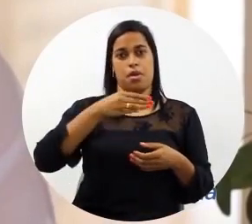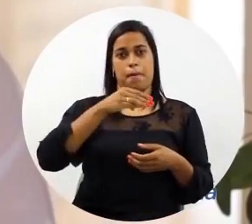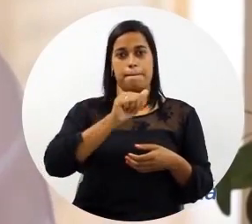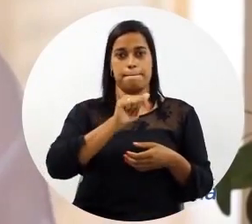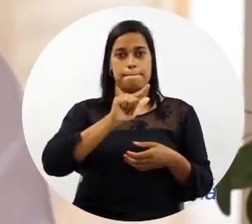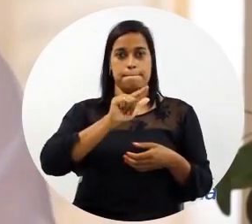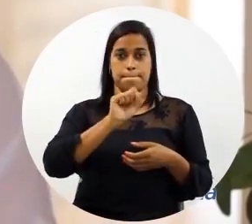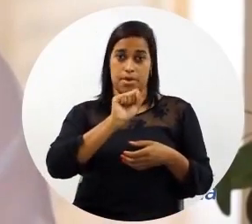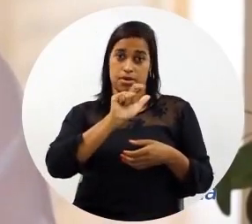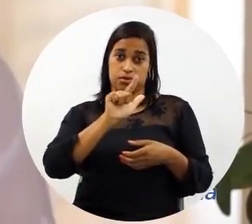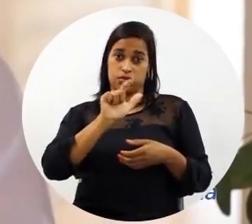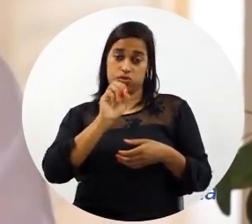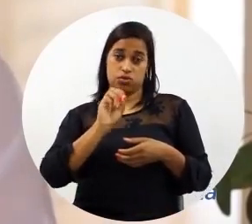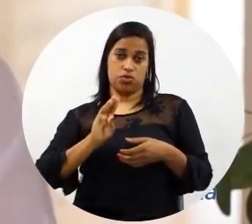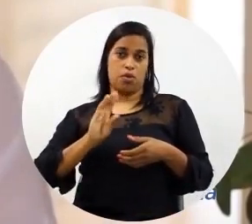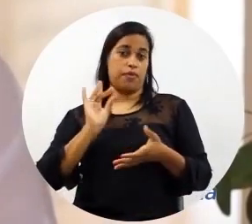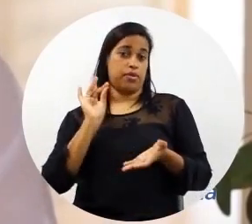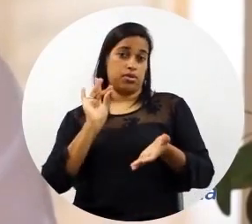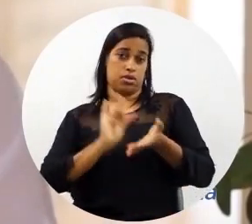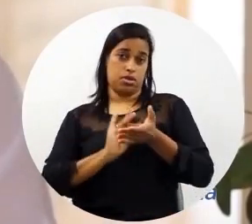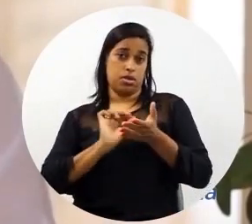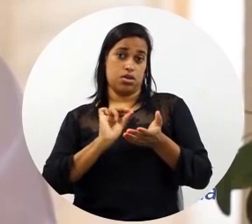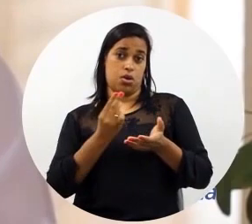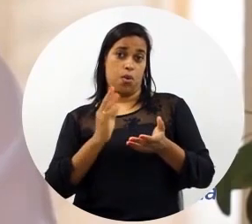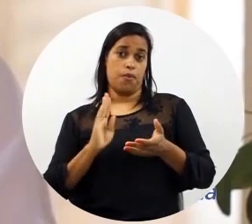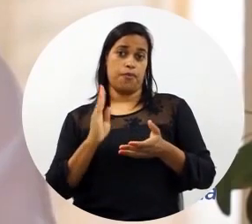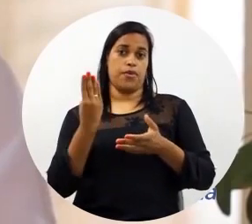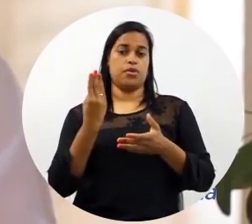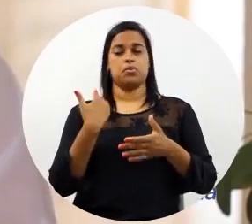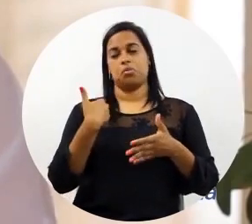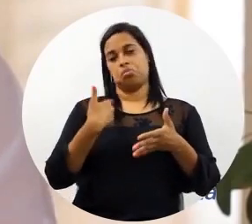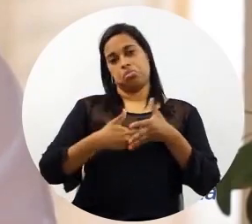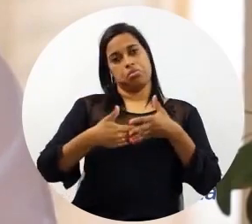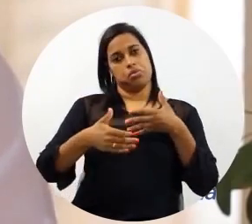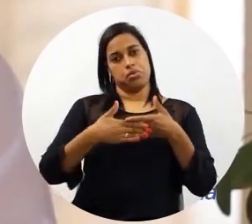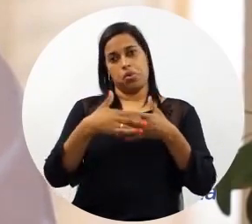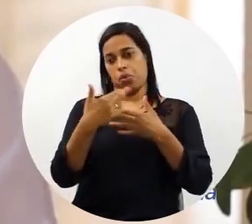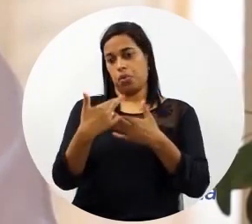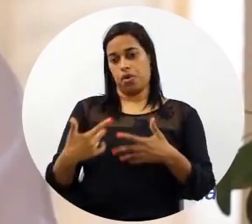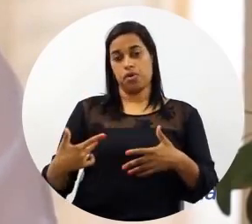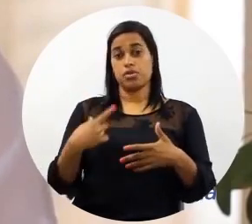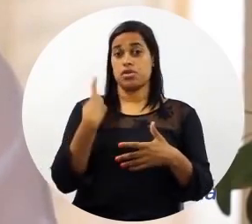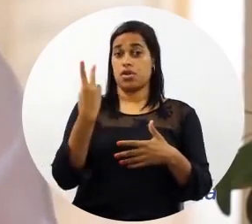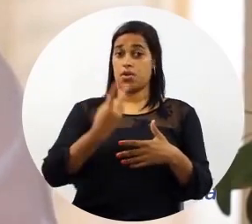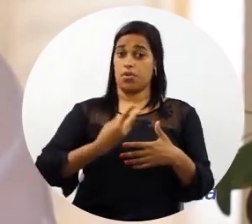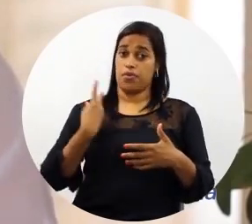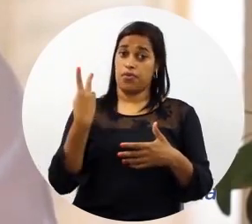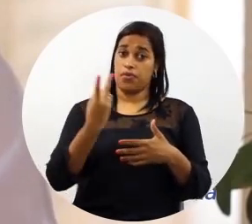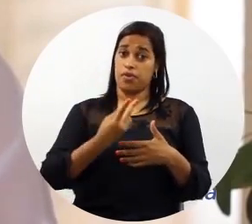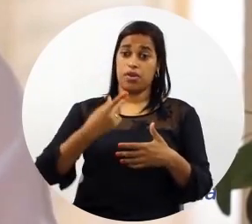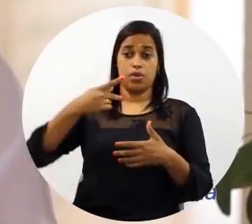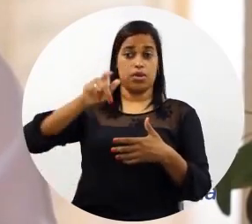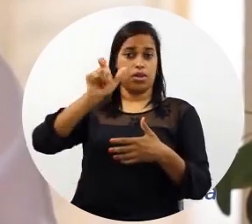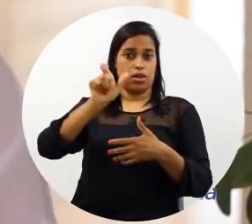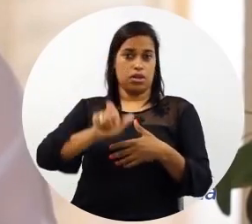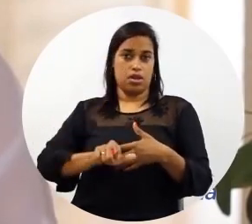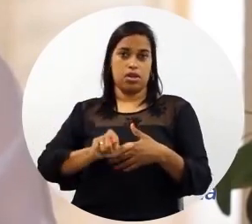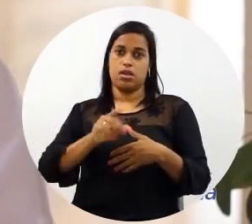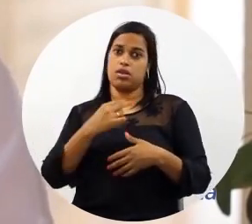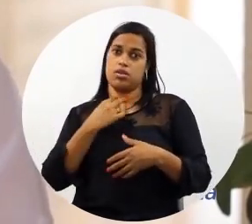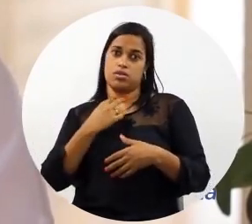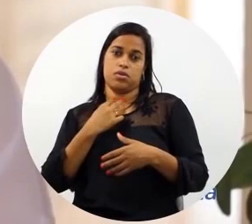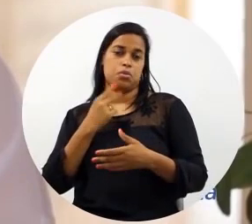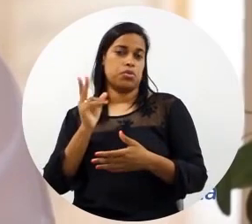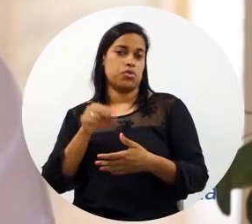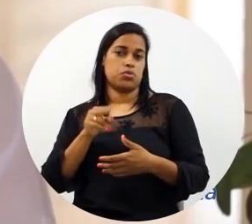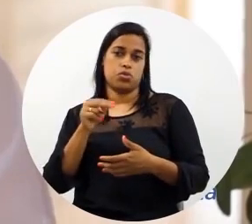ser verdadeira ou falsa, independente de qualquer coisa, o valor dele não pode